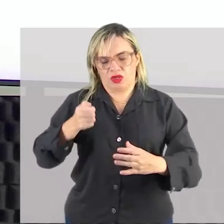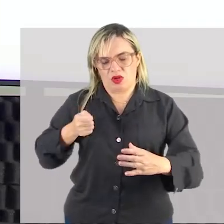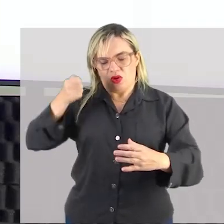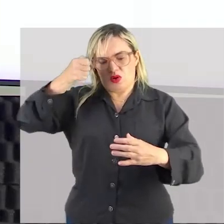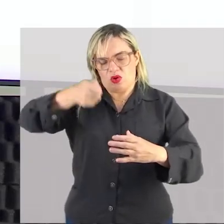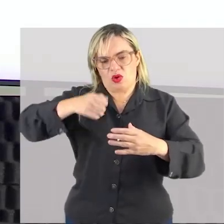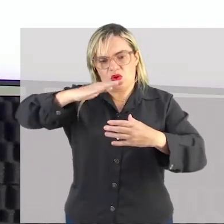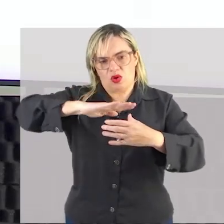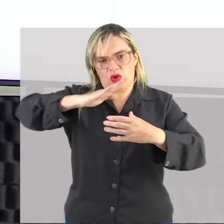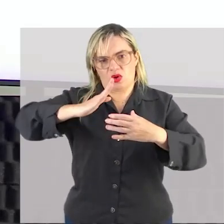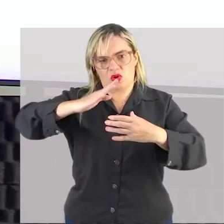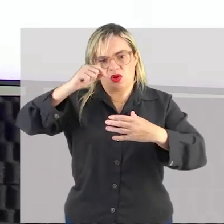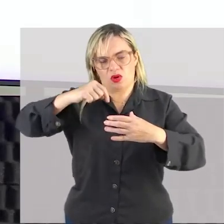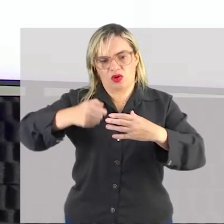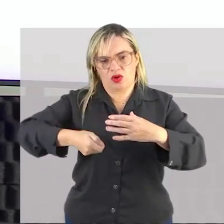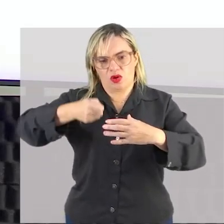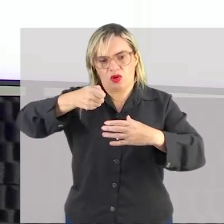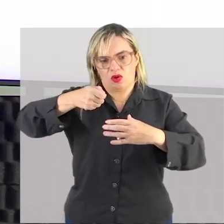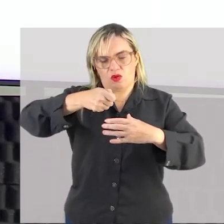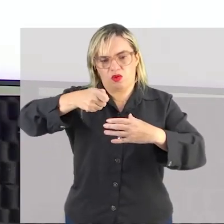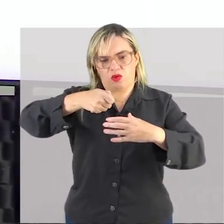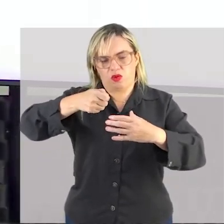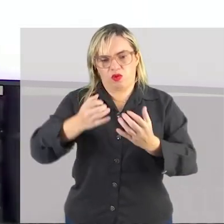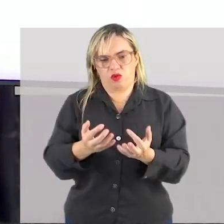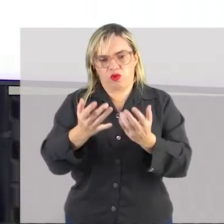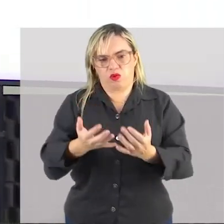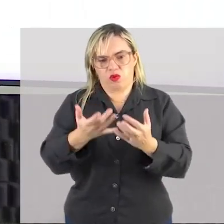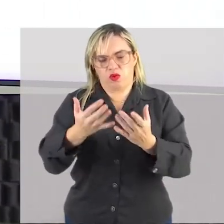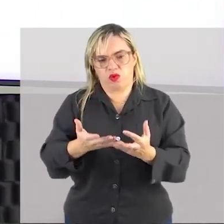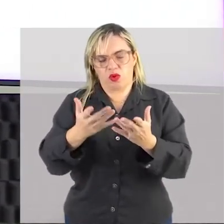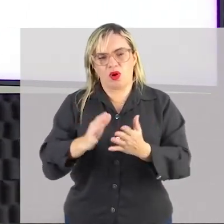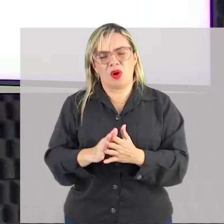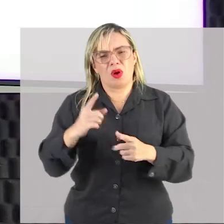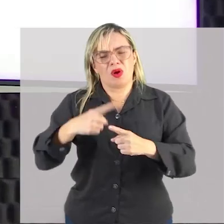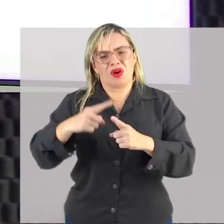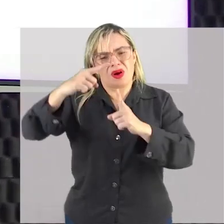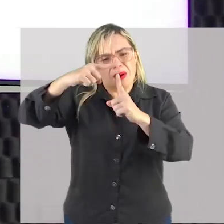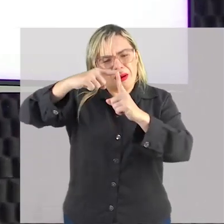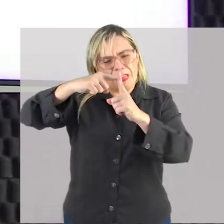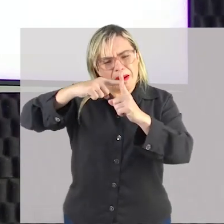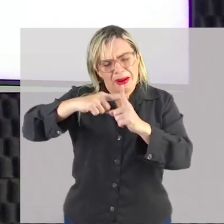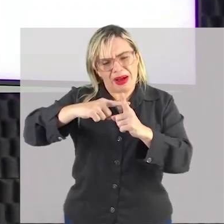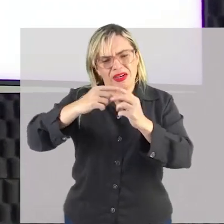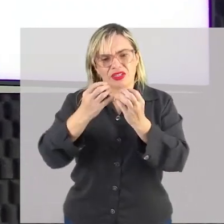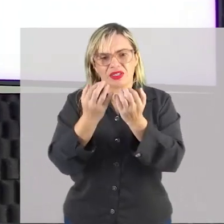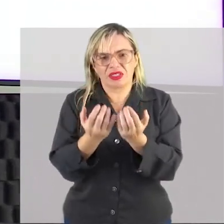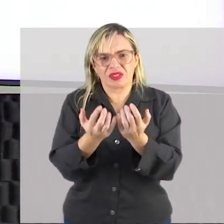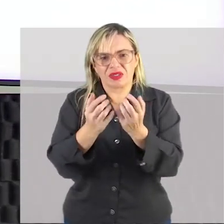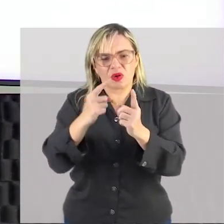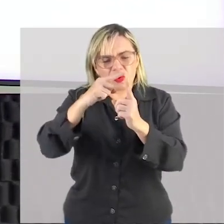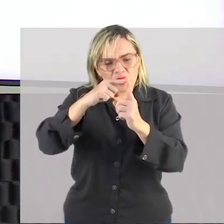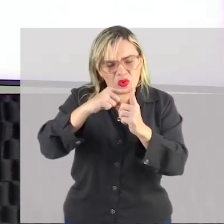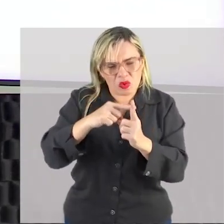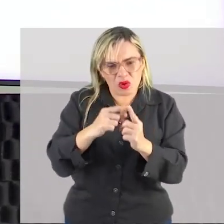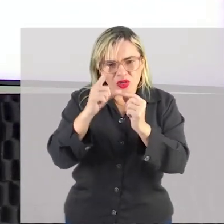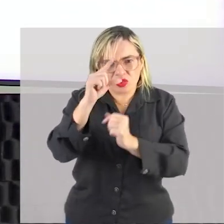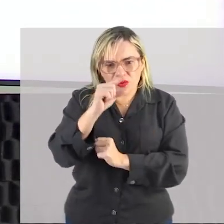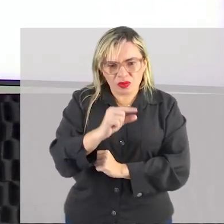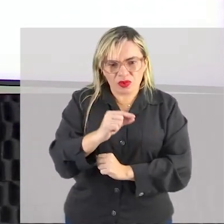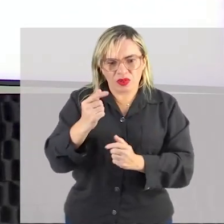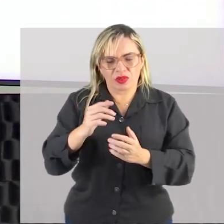gente, quando já estava fervendo, a gente baixa a temperatura da chama. Então, ter esse conhecimento de ebulição é importante,